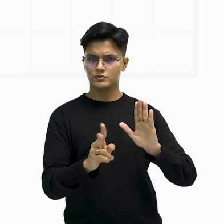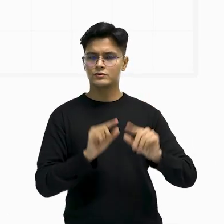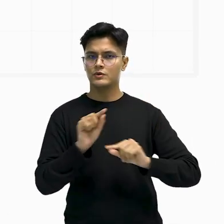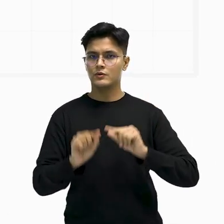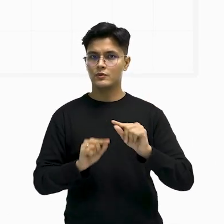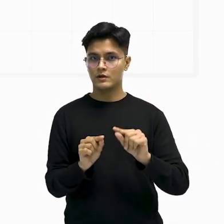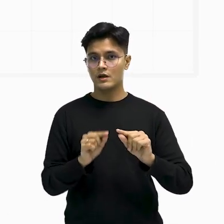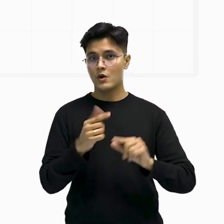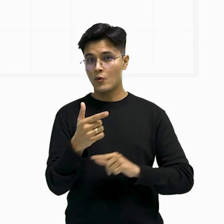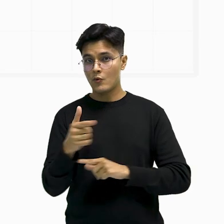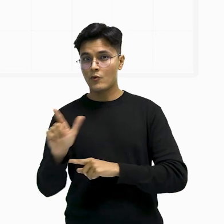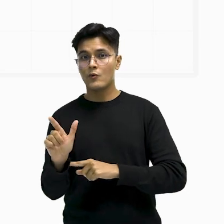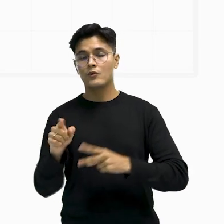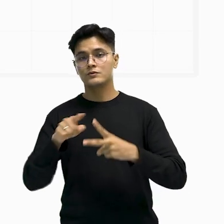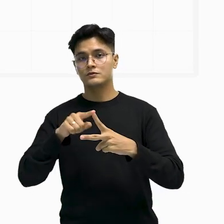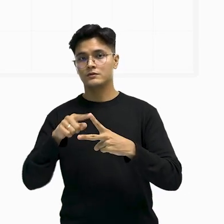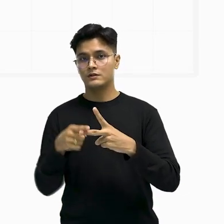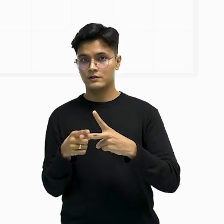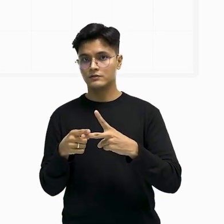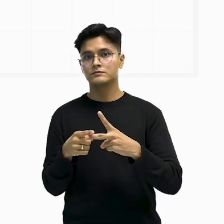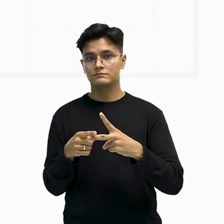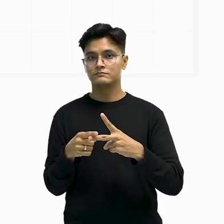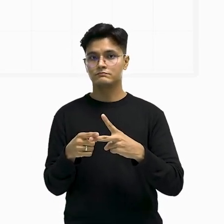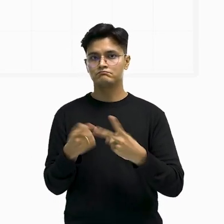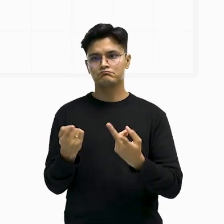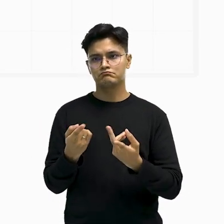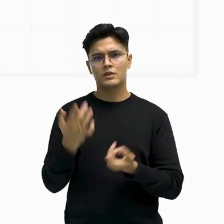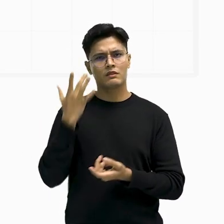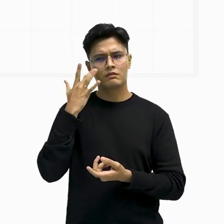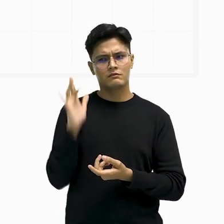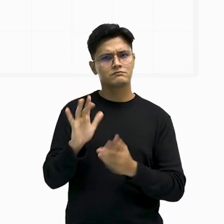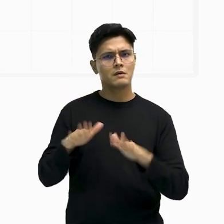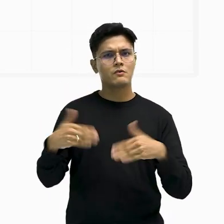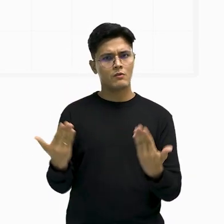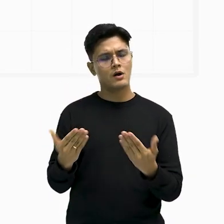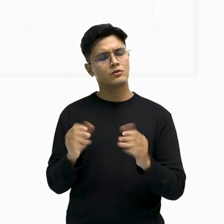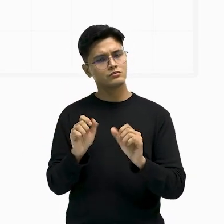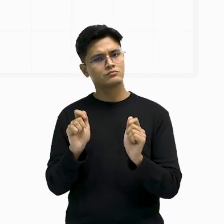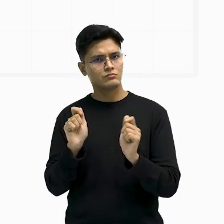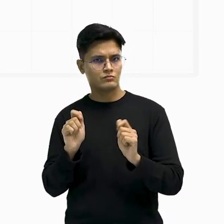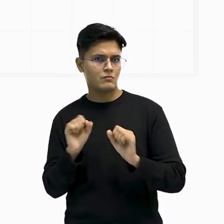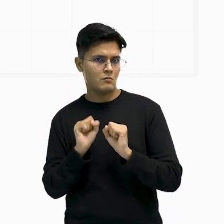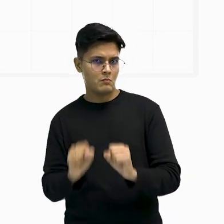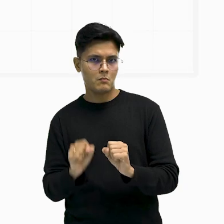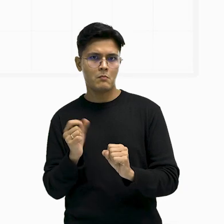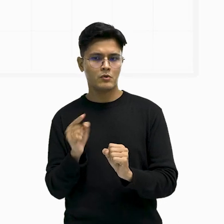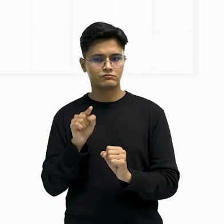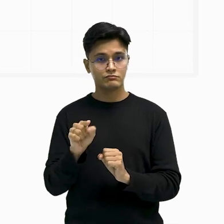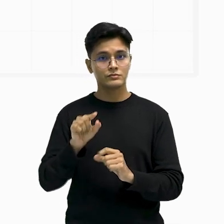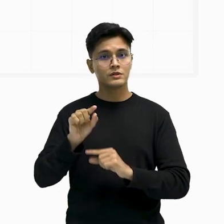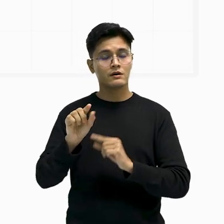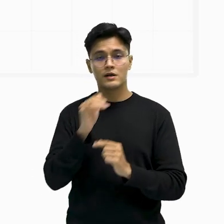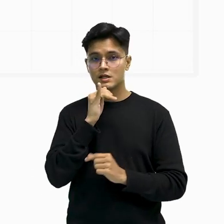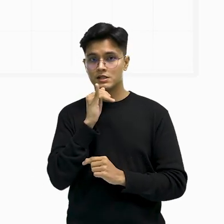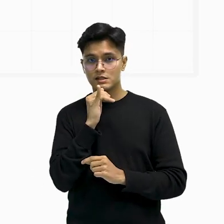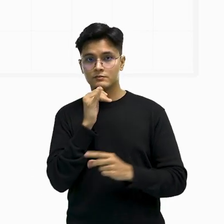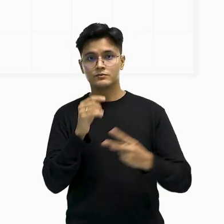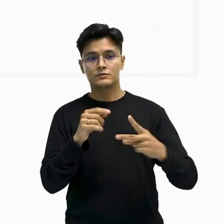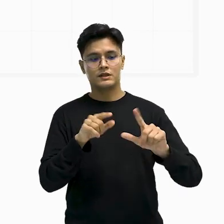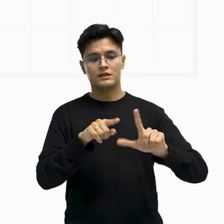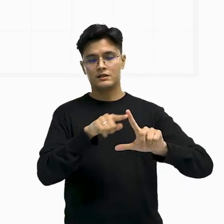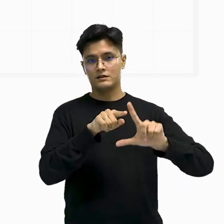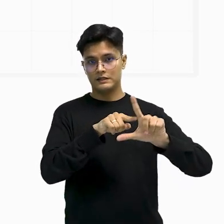o outro ângulo, ele não diz qual é, então a gente pode apontar, tá? O outro ângulo mede 110